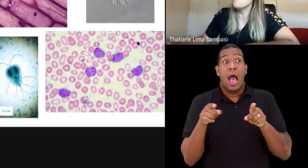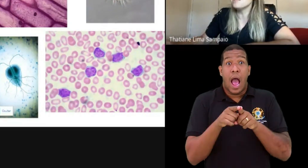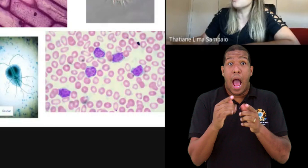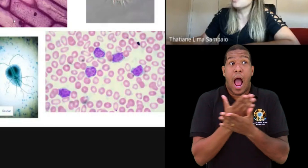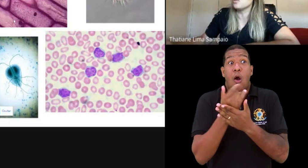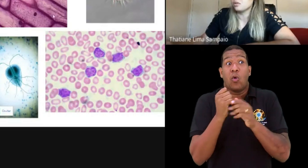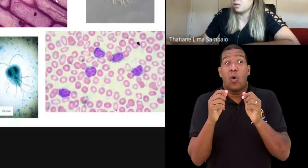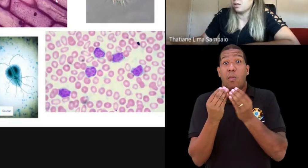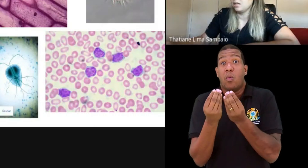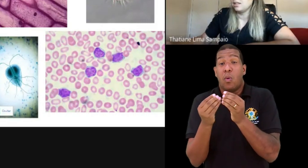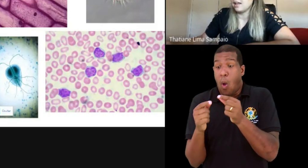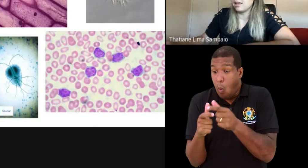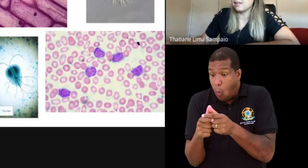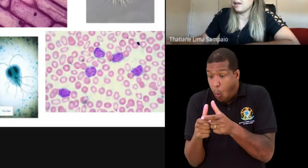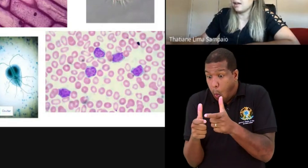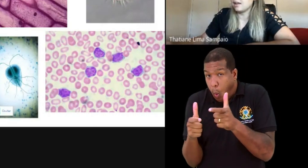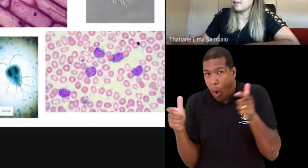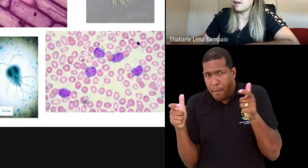aumento. O aumento